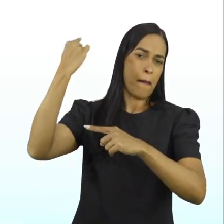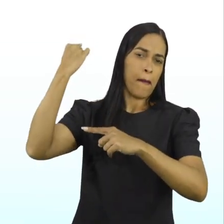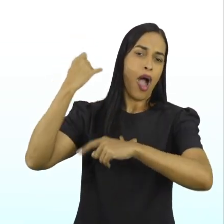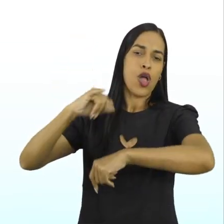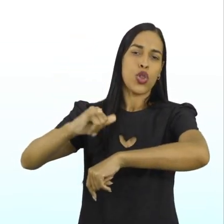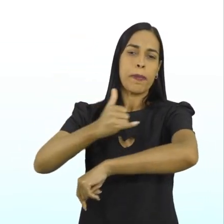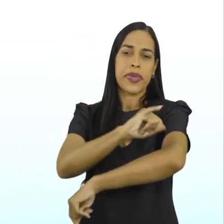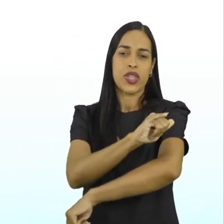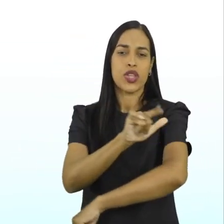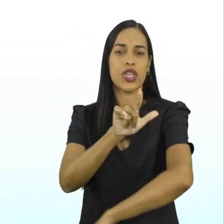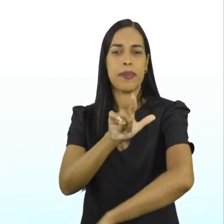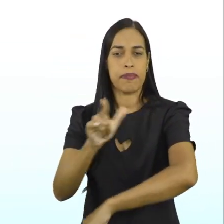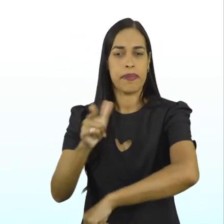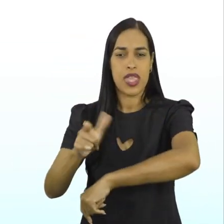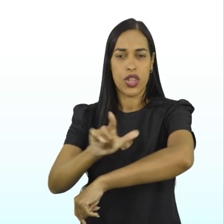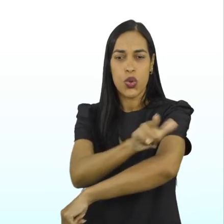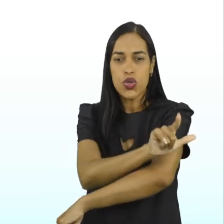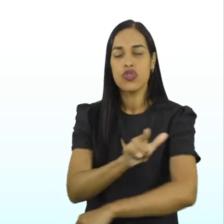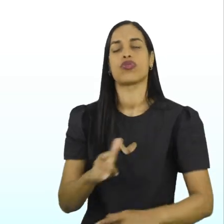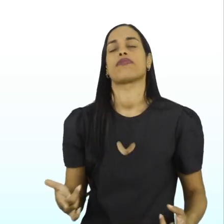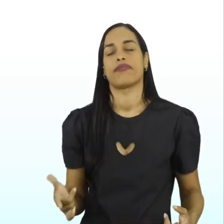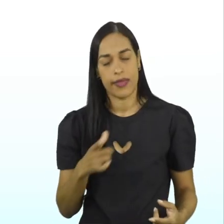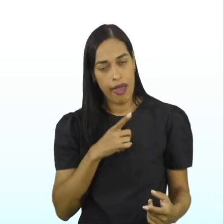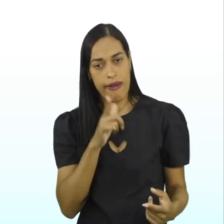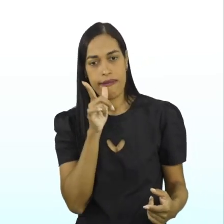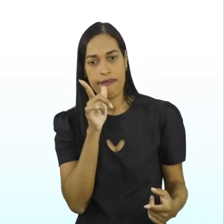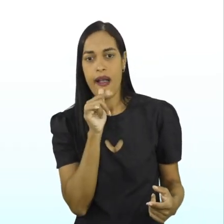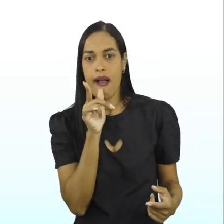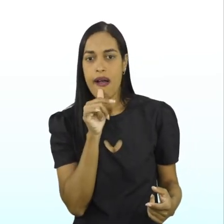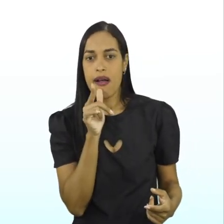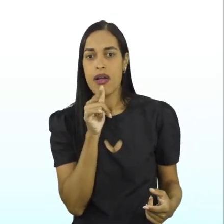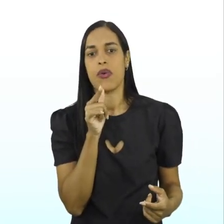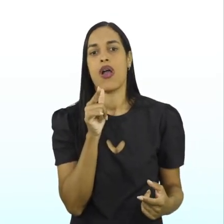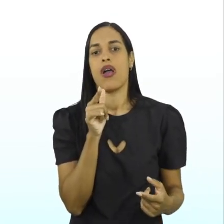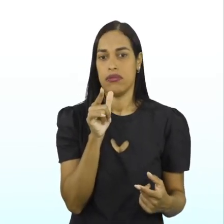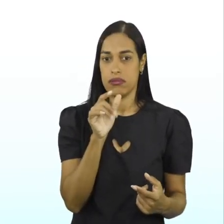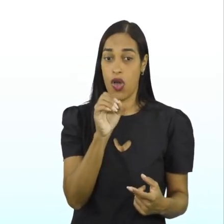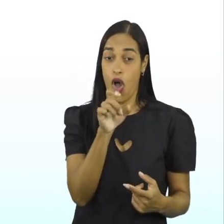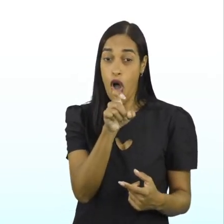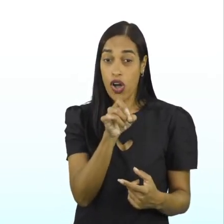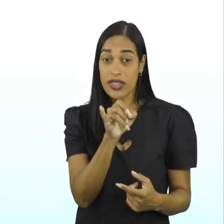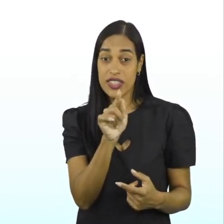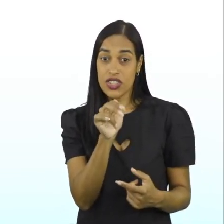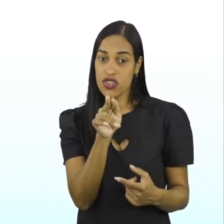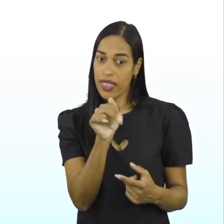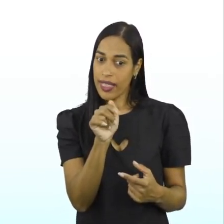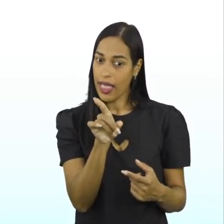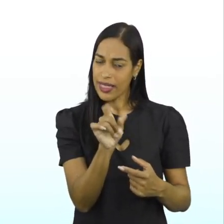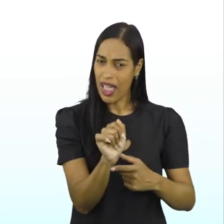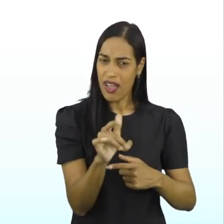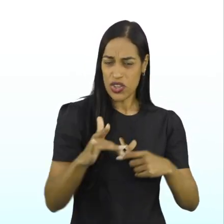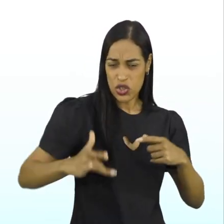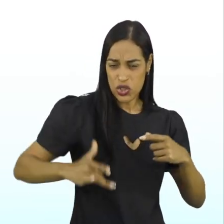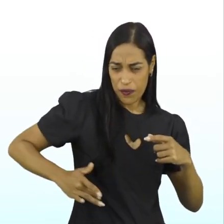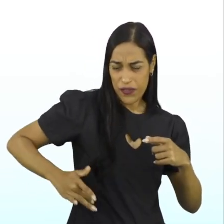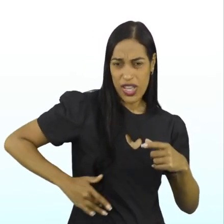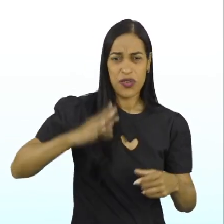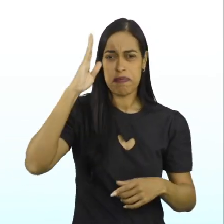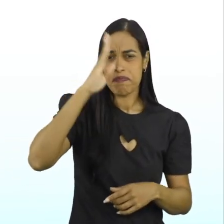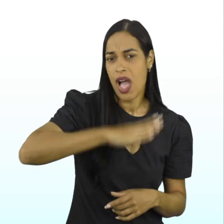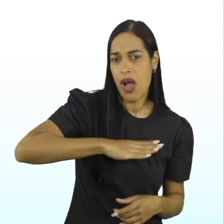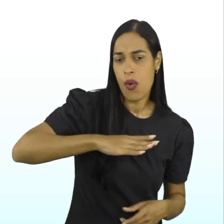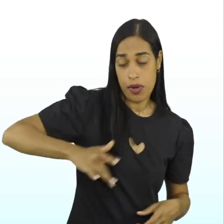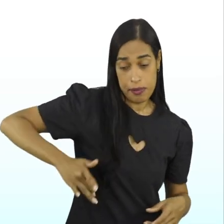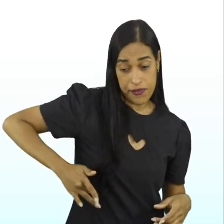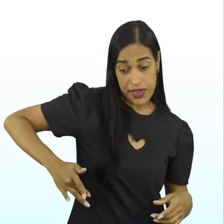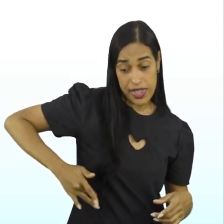metaboliza lipídio, a gente tem água oxigenada. A água oxigenada é uma substância tóxica, ela vai para o fígado. Quando chega lá no fígado,